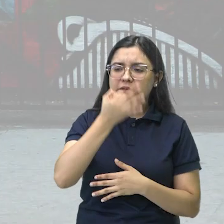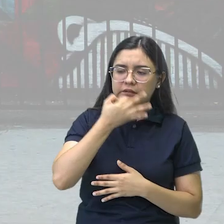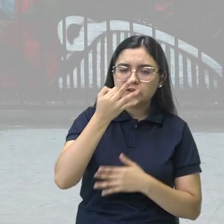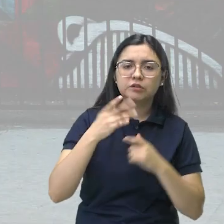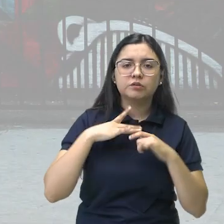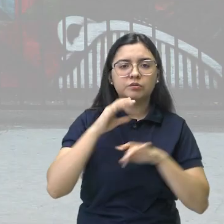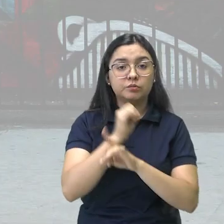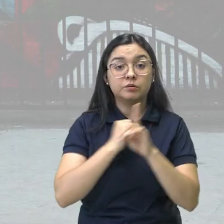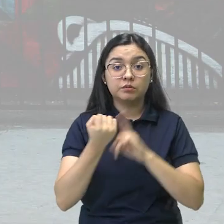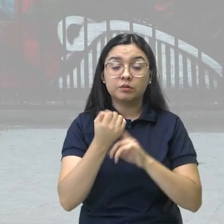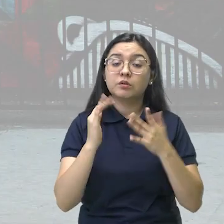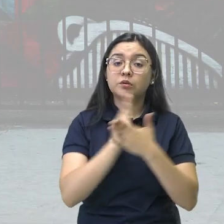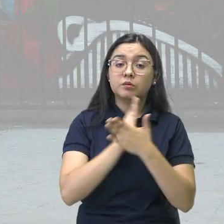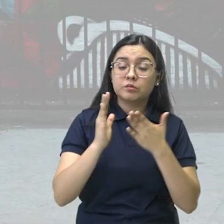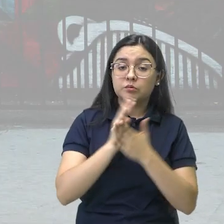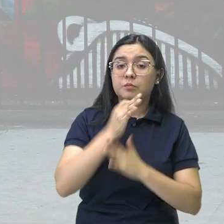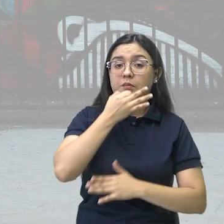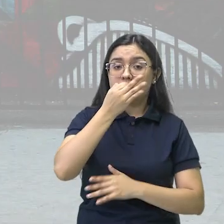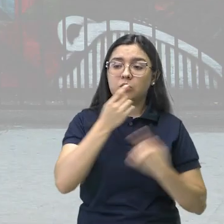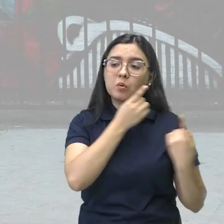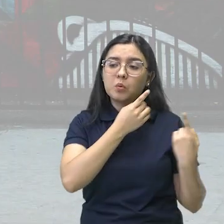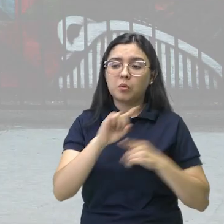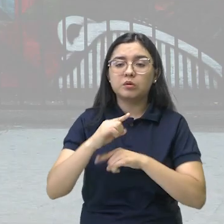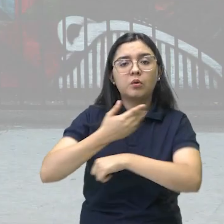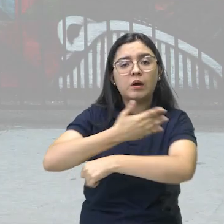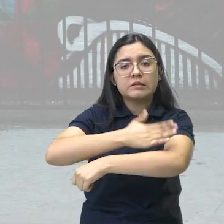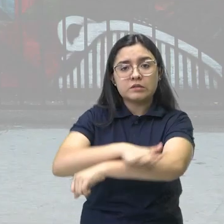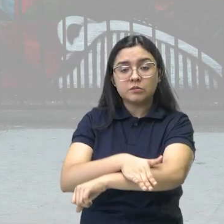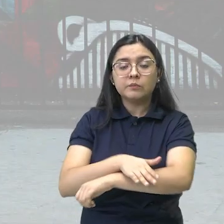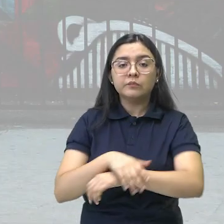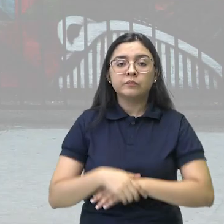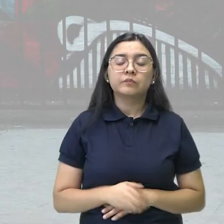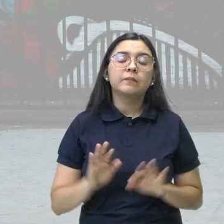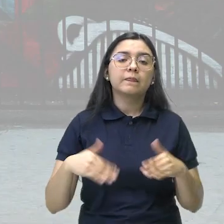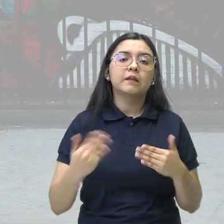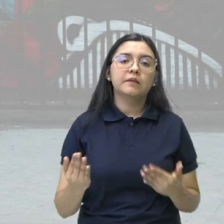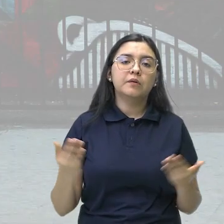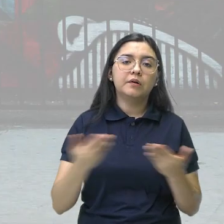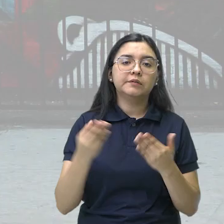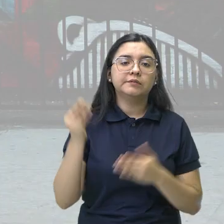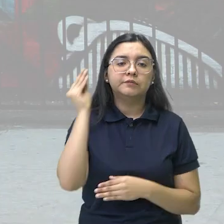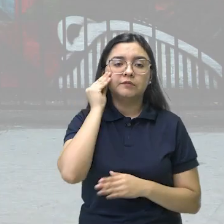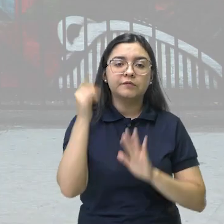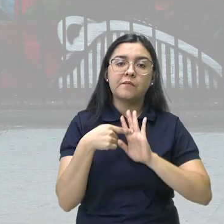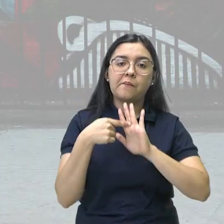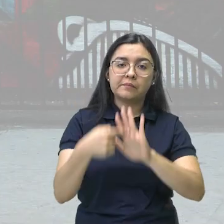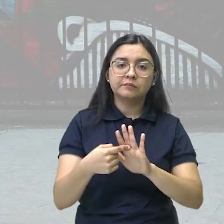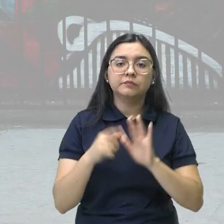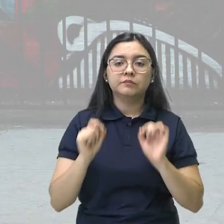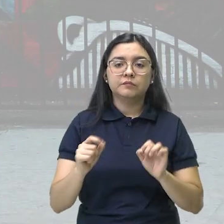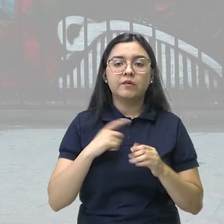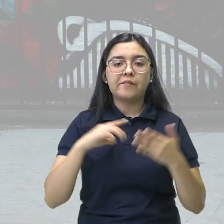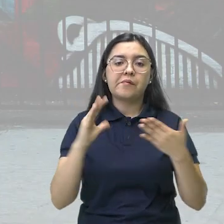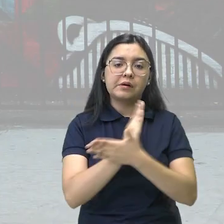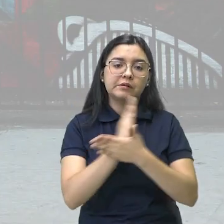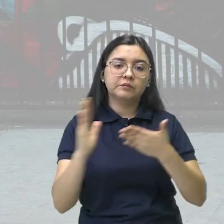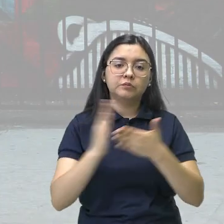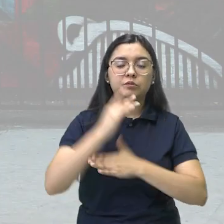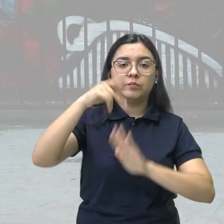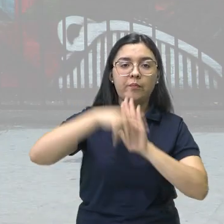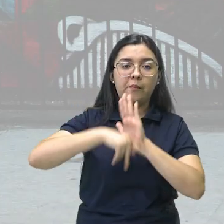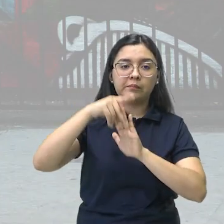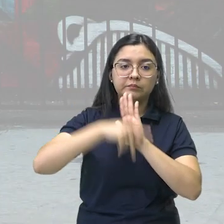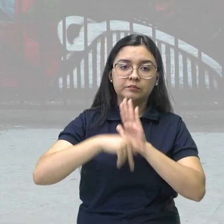social, outros fazem uma crítica contra o racismo. Então, a gente vai agora mostrar para vocês